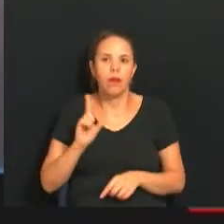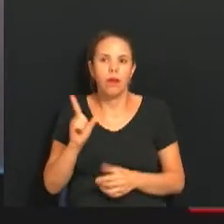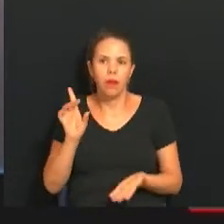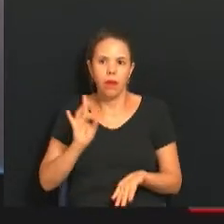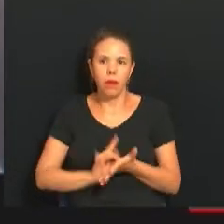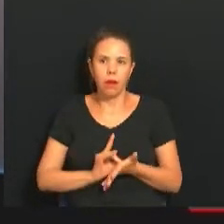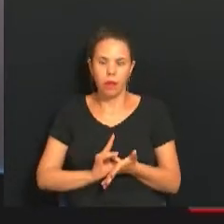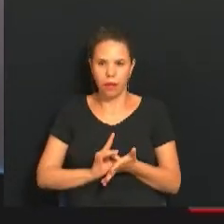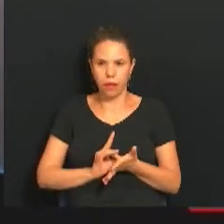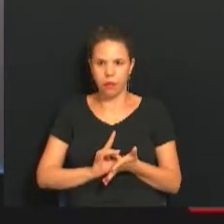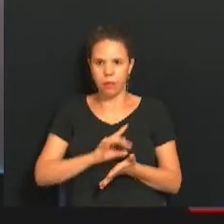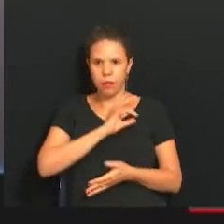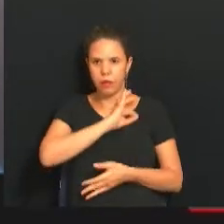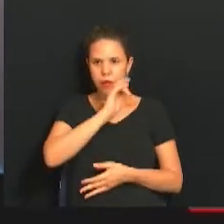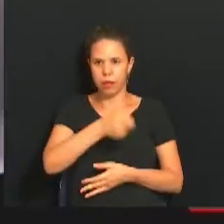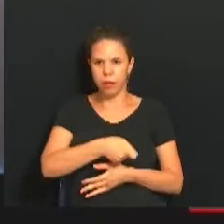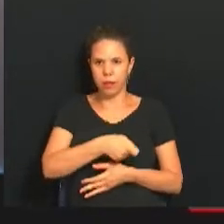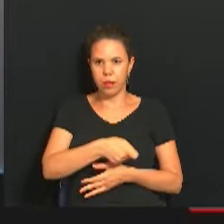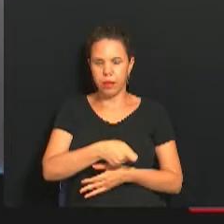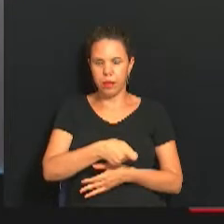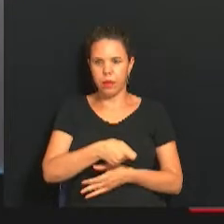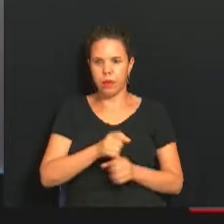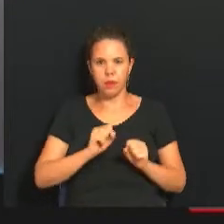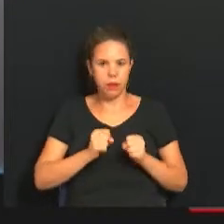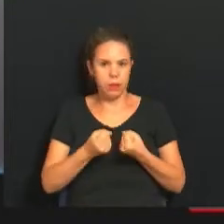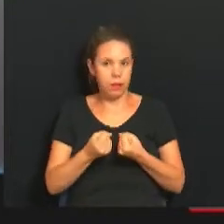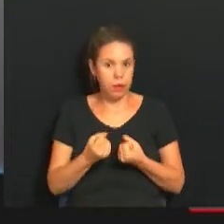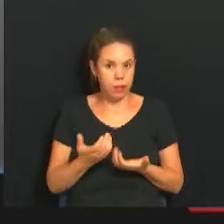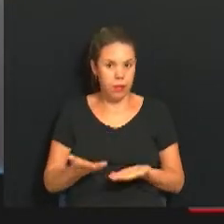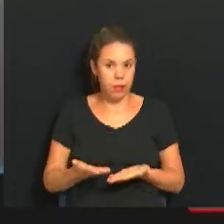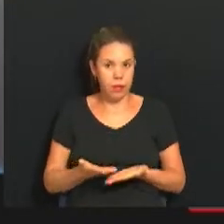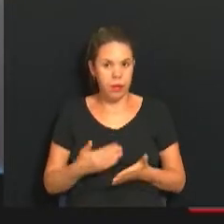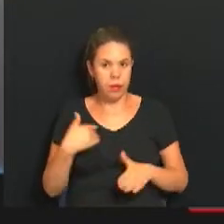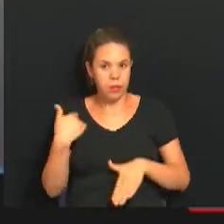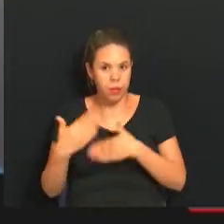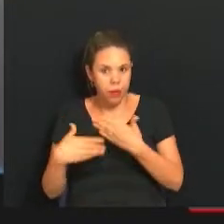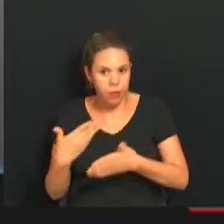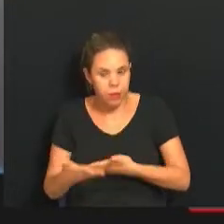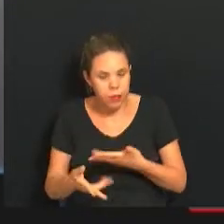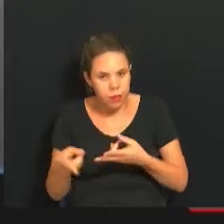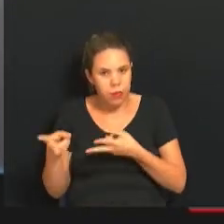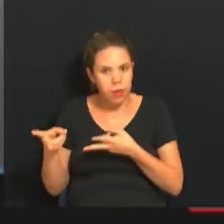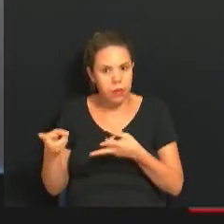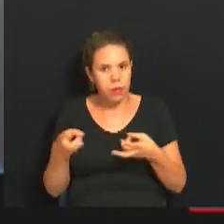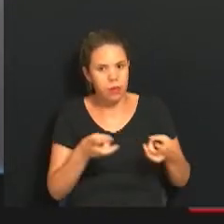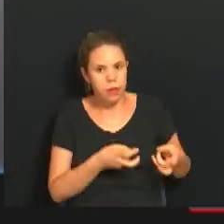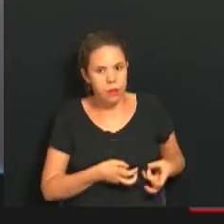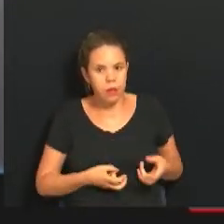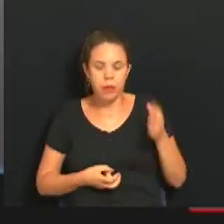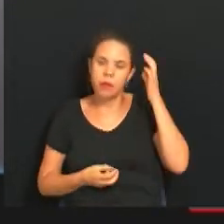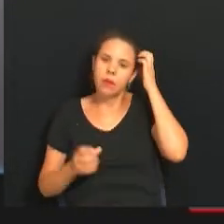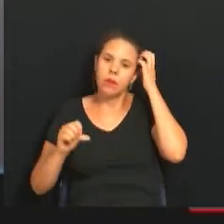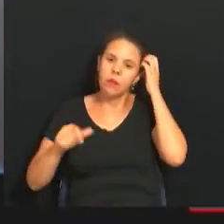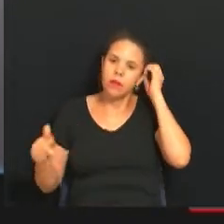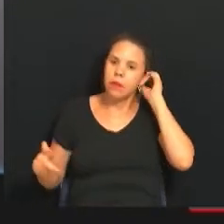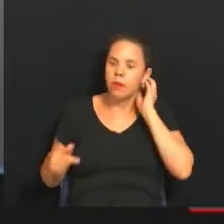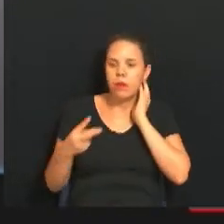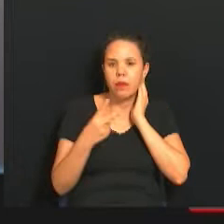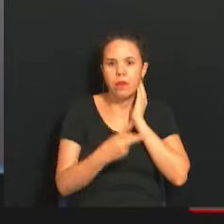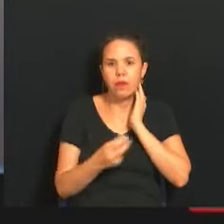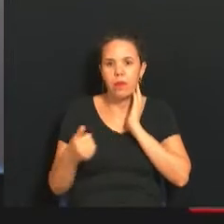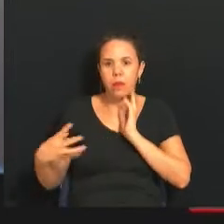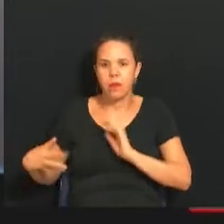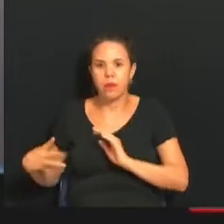esfera militar, né, na esfera de defesa. E é nesse processo que a gente observa em 97, em 2004, em